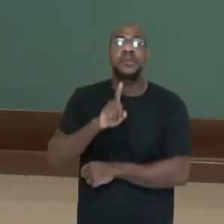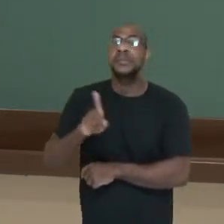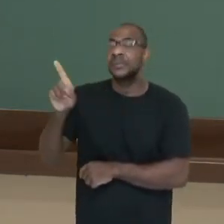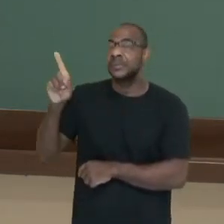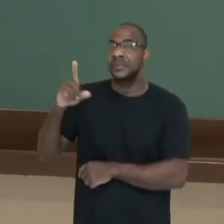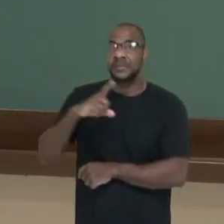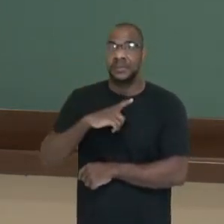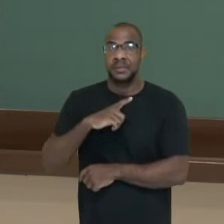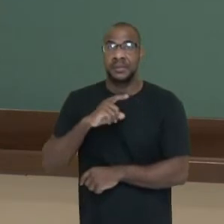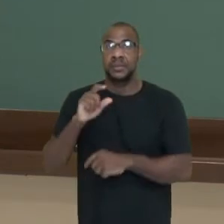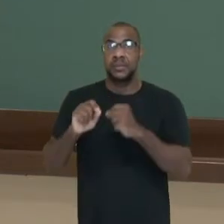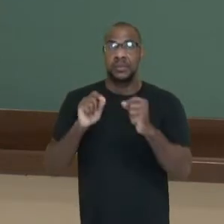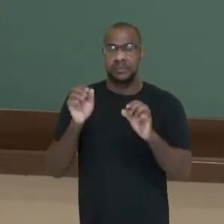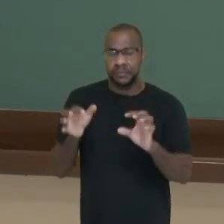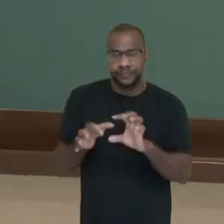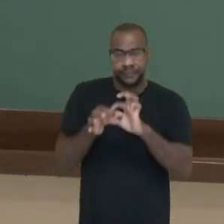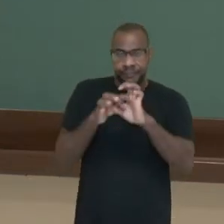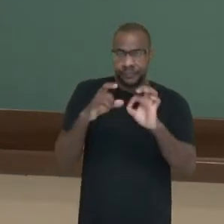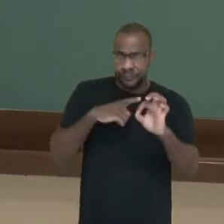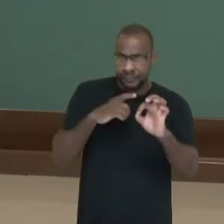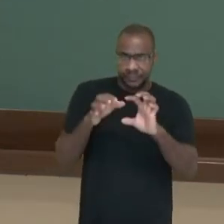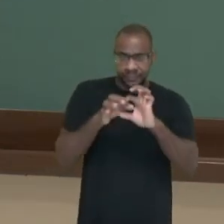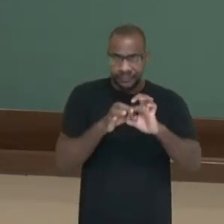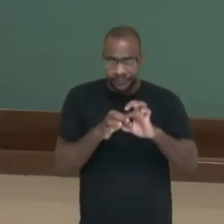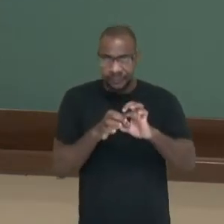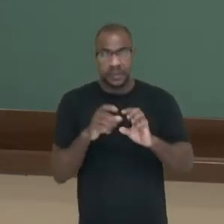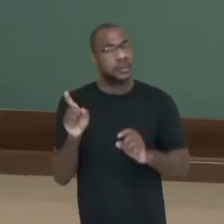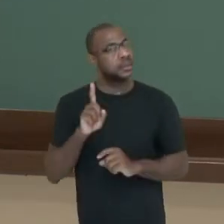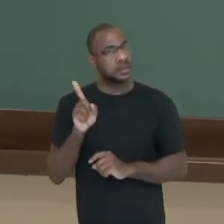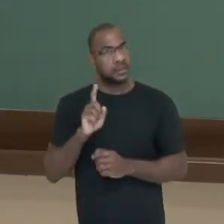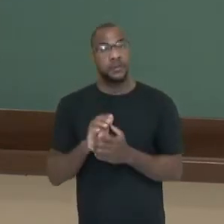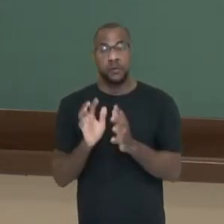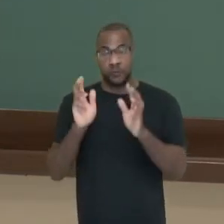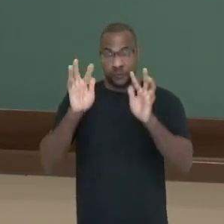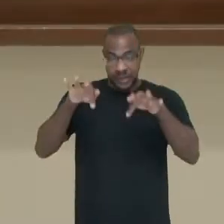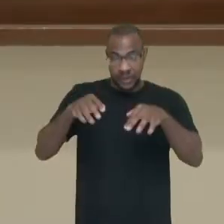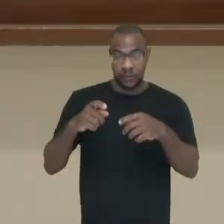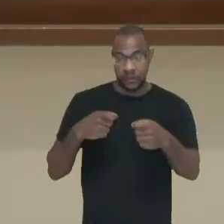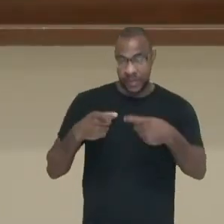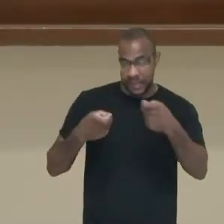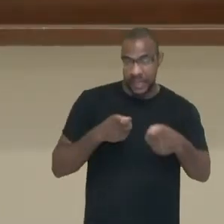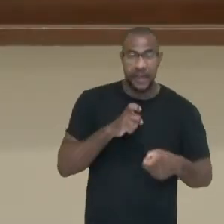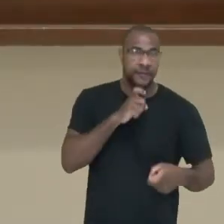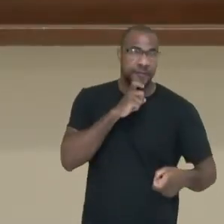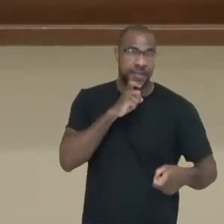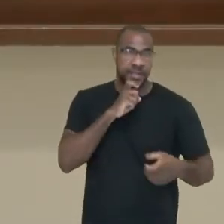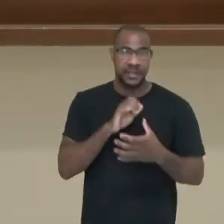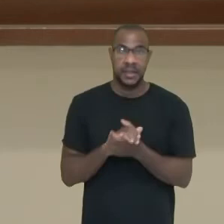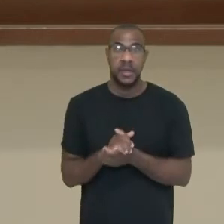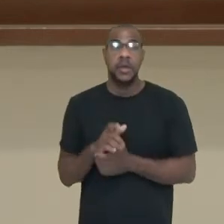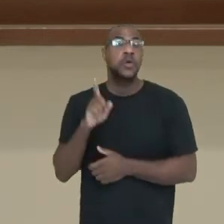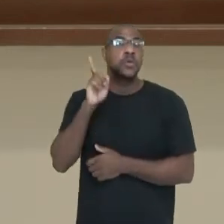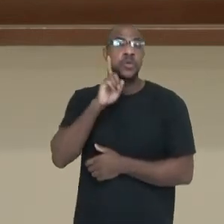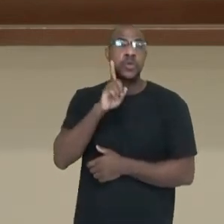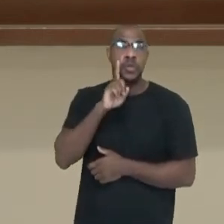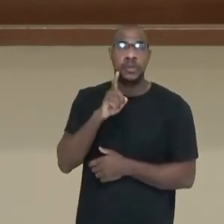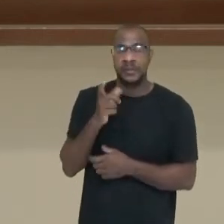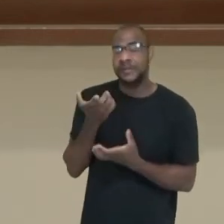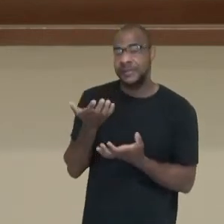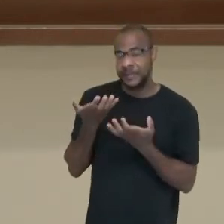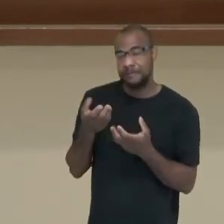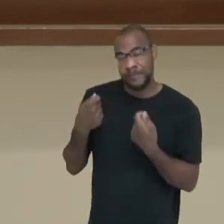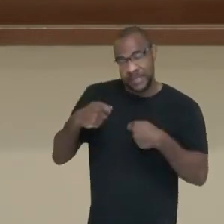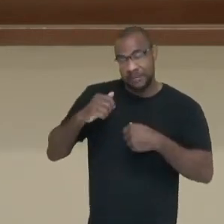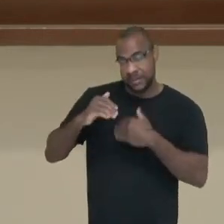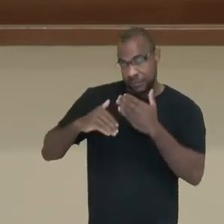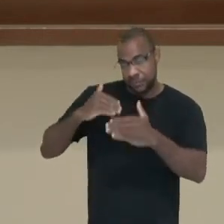potência hegemônica, e não foi assim. Mesmo com o fim da Guerra Fria, esperava-se que Estados Unidos desenvolvesse esse poder